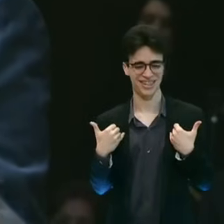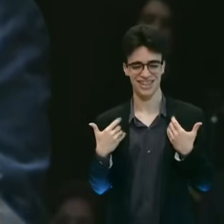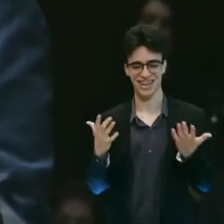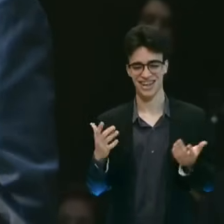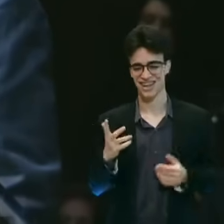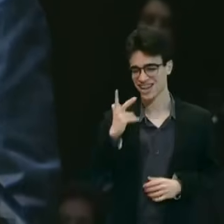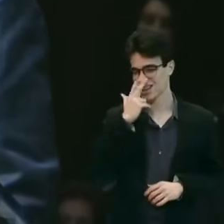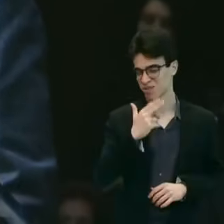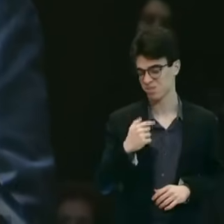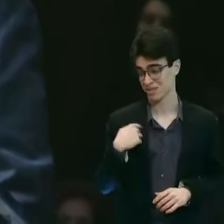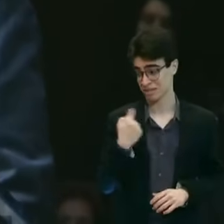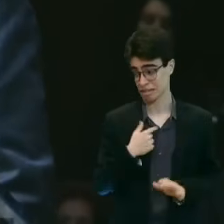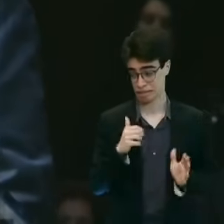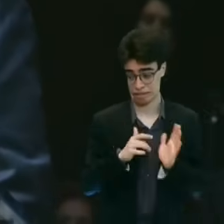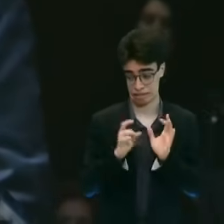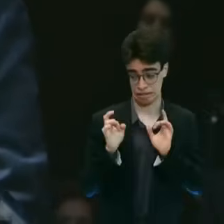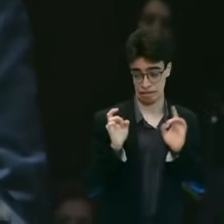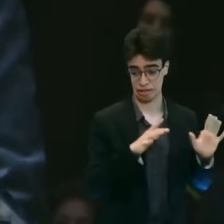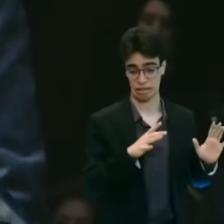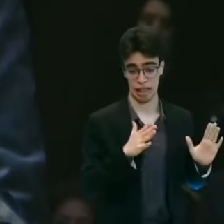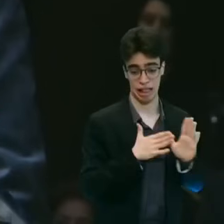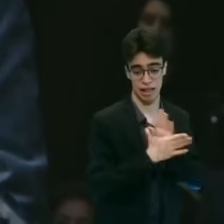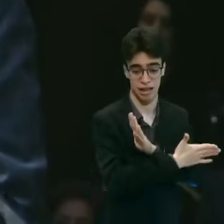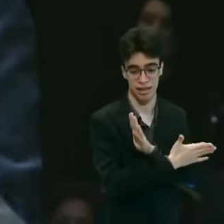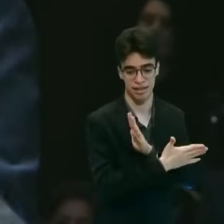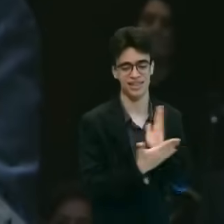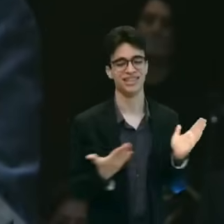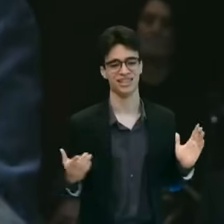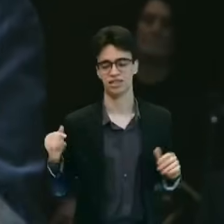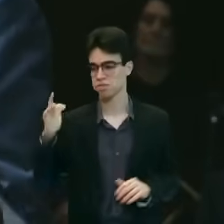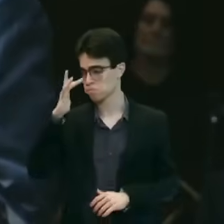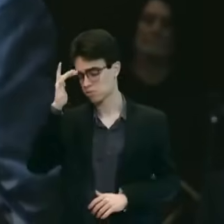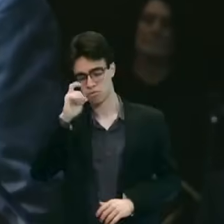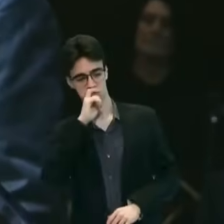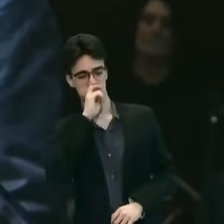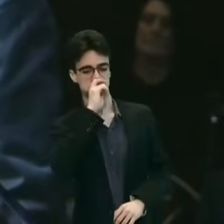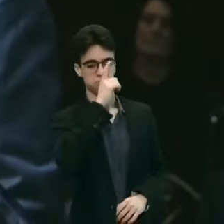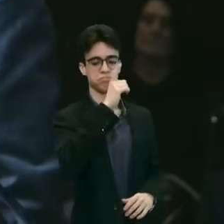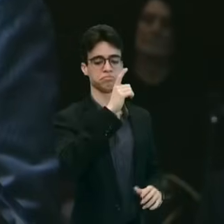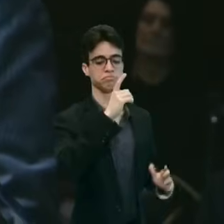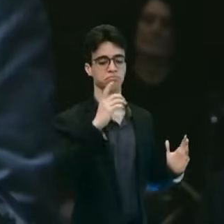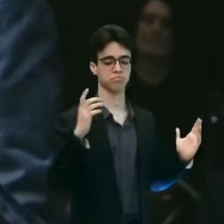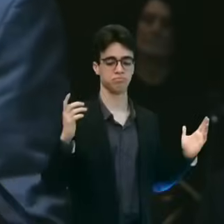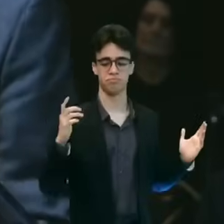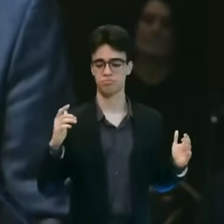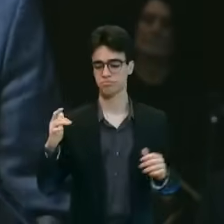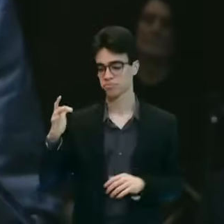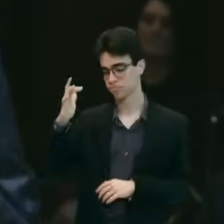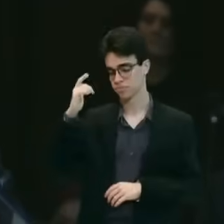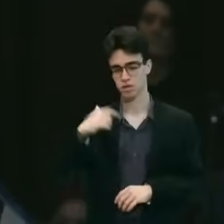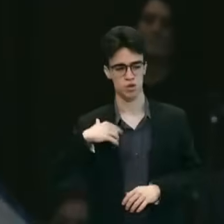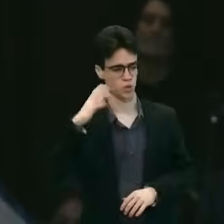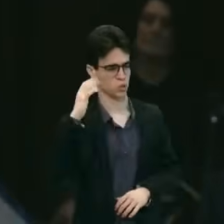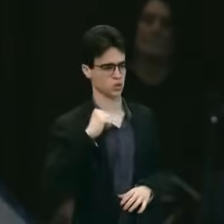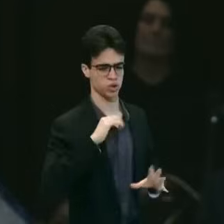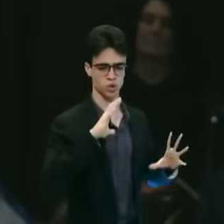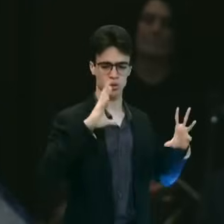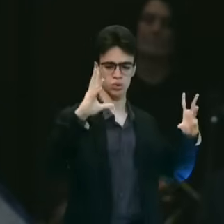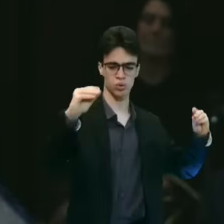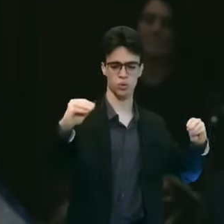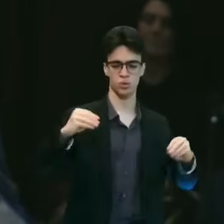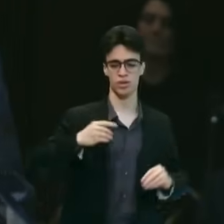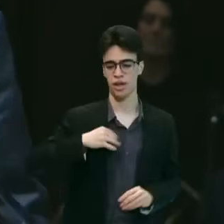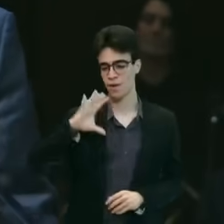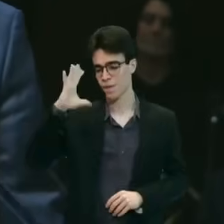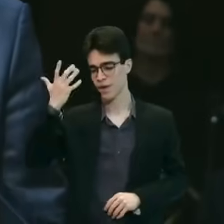Dá vontade de ir embora logo, fala a verdade, né? Gente com o nariz empinado, gente que sabe tudo, que acha que